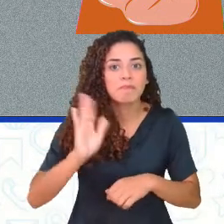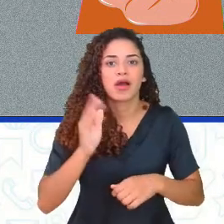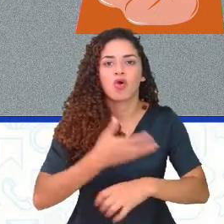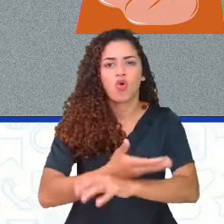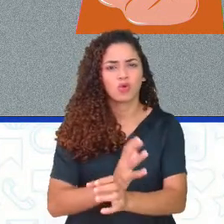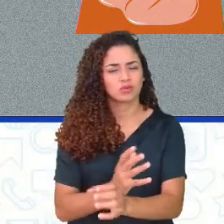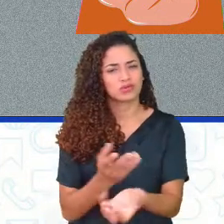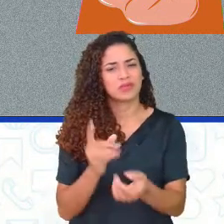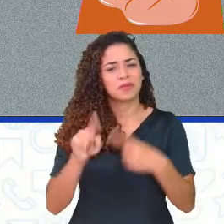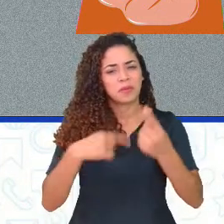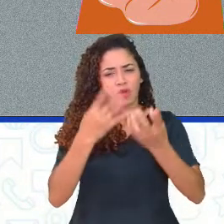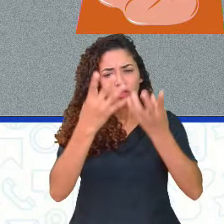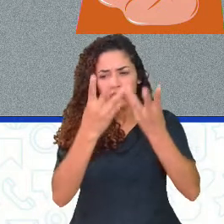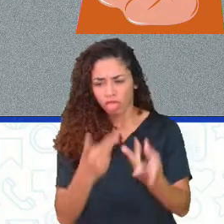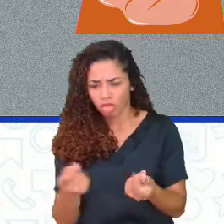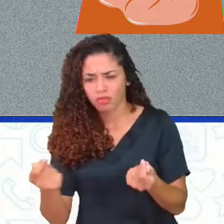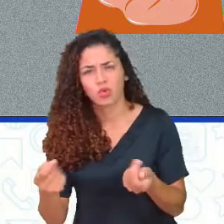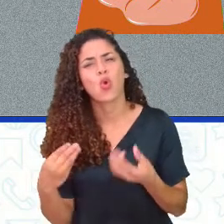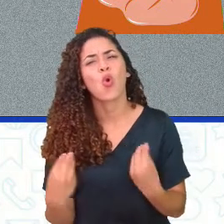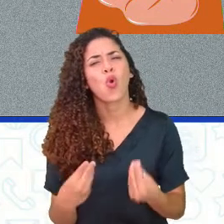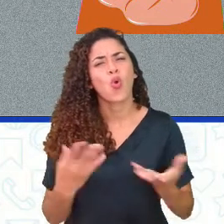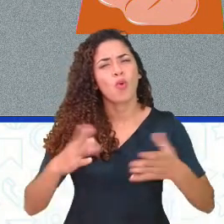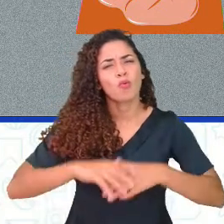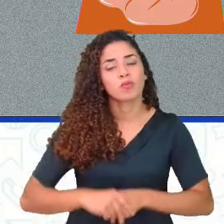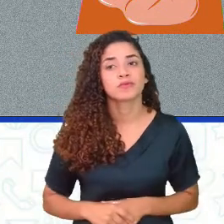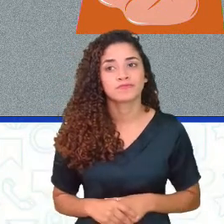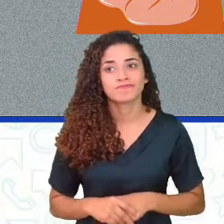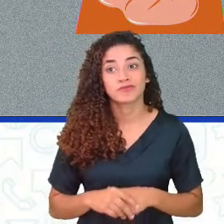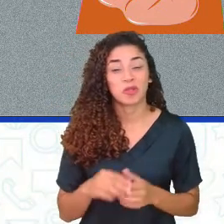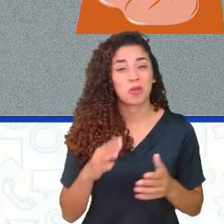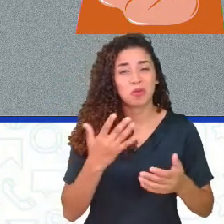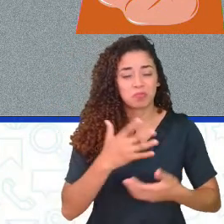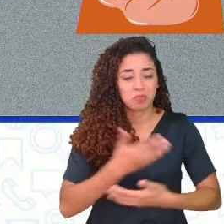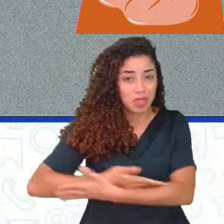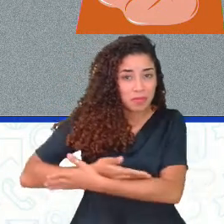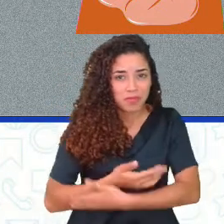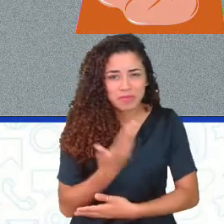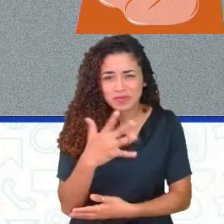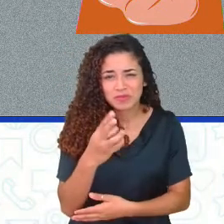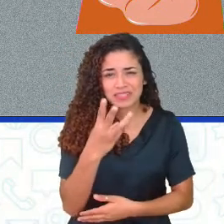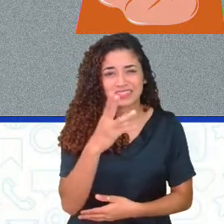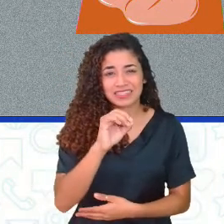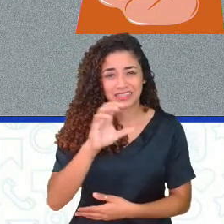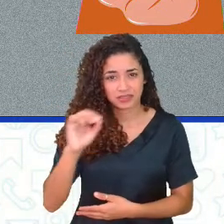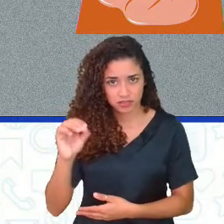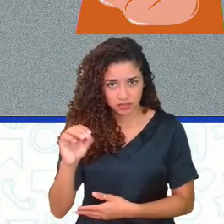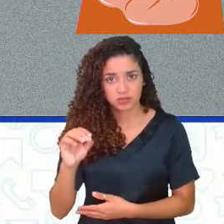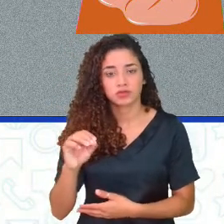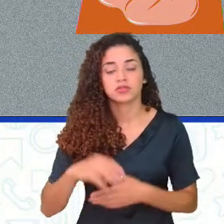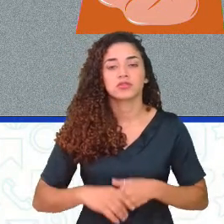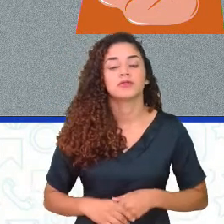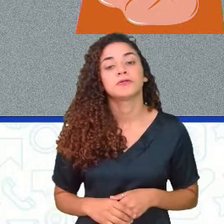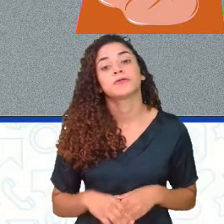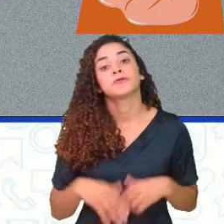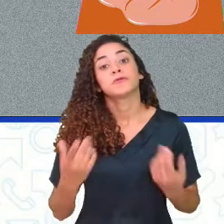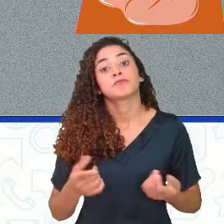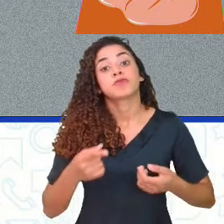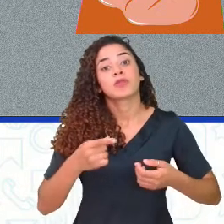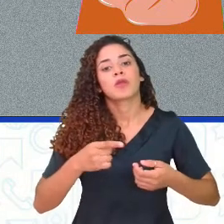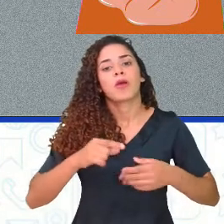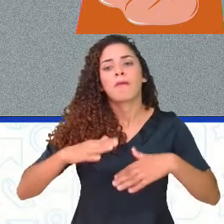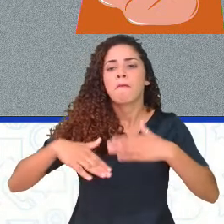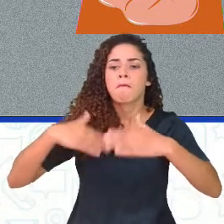para onde foram esses ossos? Né? Então, mais ou menos 300 ossos. A gente vai ver que na medida que esse novo ser vai